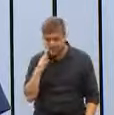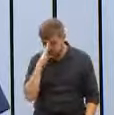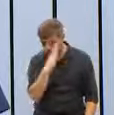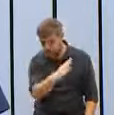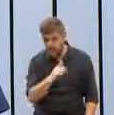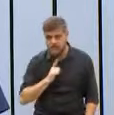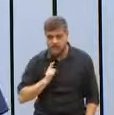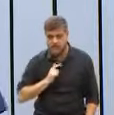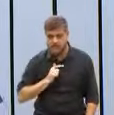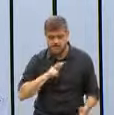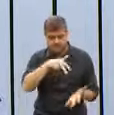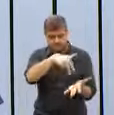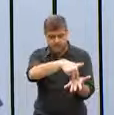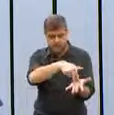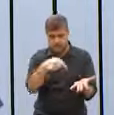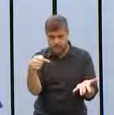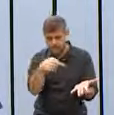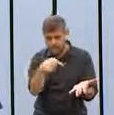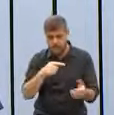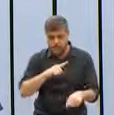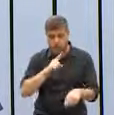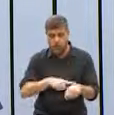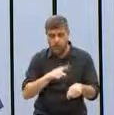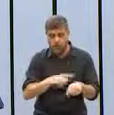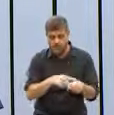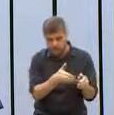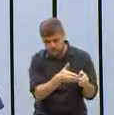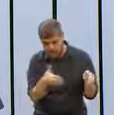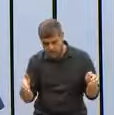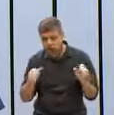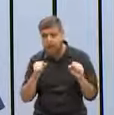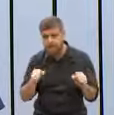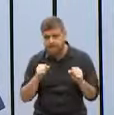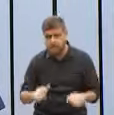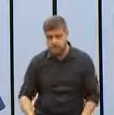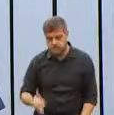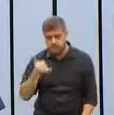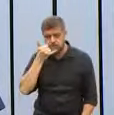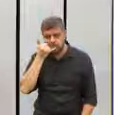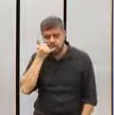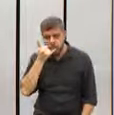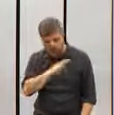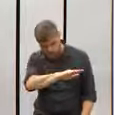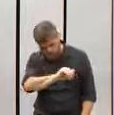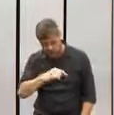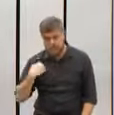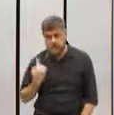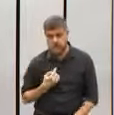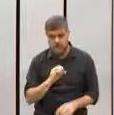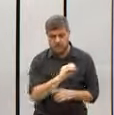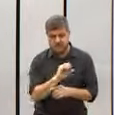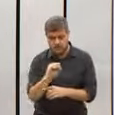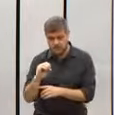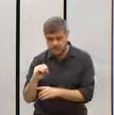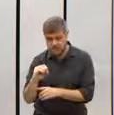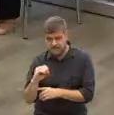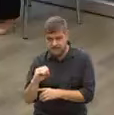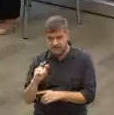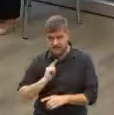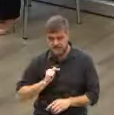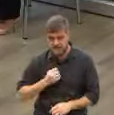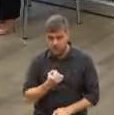nós temos o plantão. No caso, em horário de expediente, pode passar a mão no telefone e ligar lá no E esse conselho. 0800